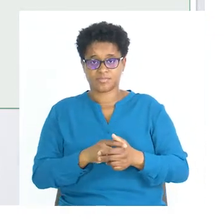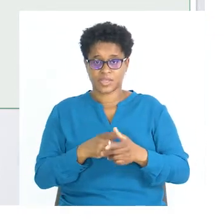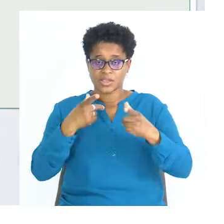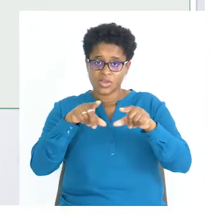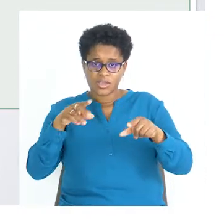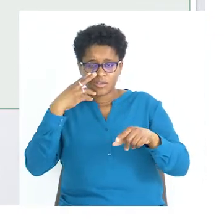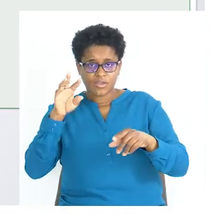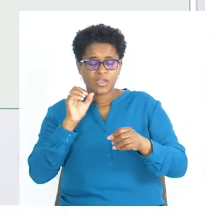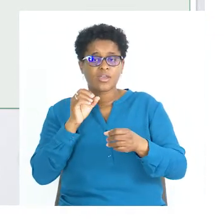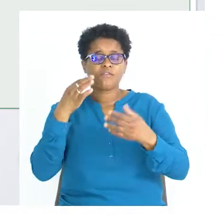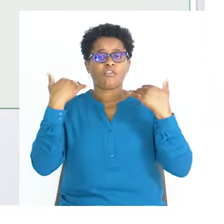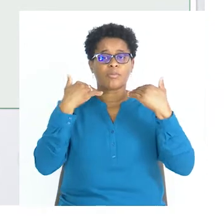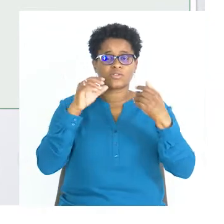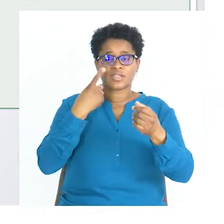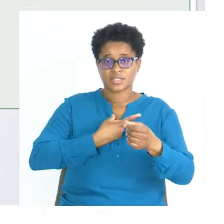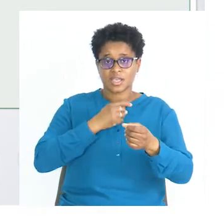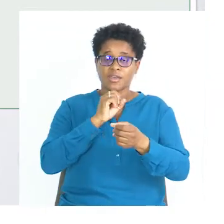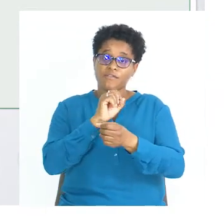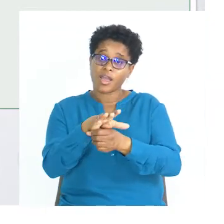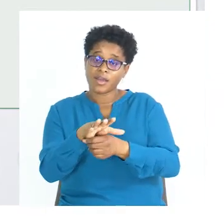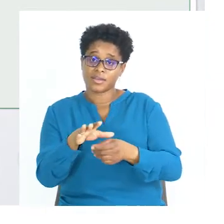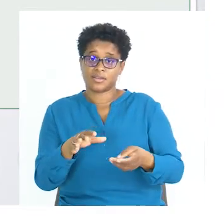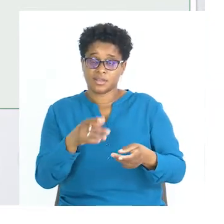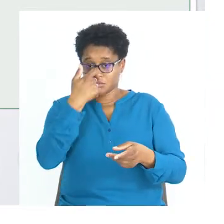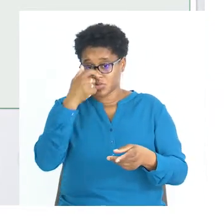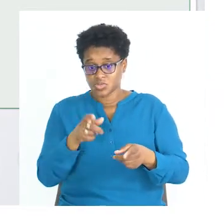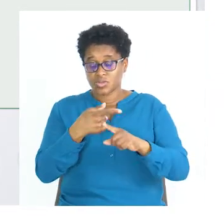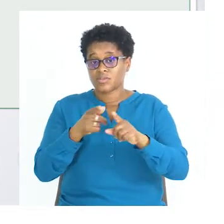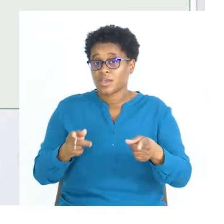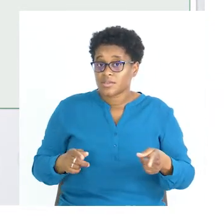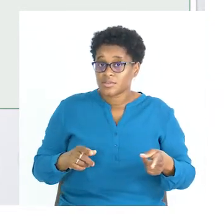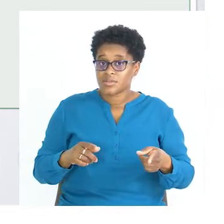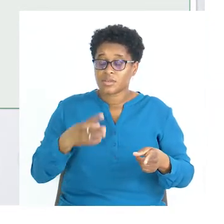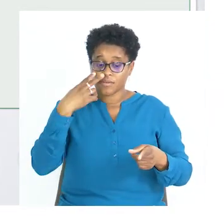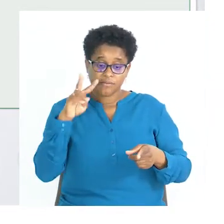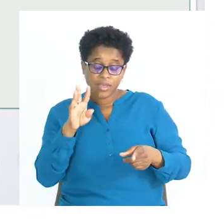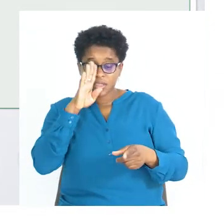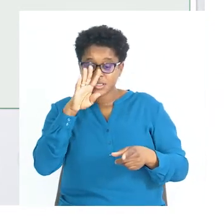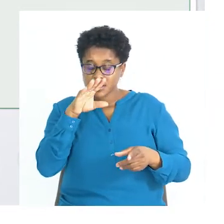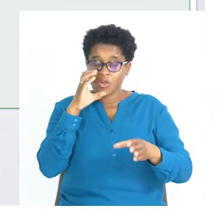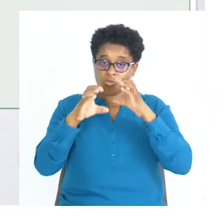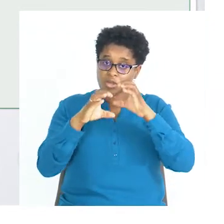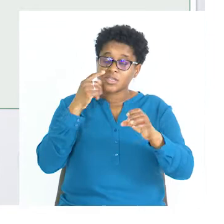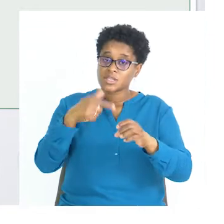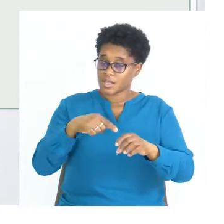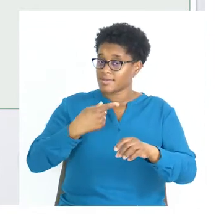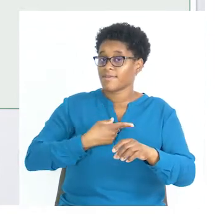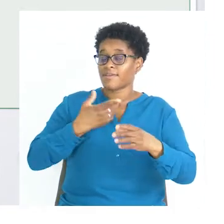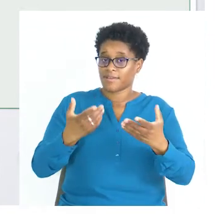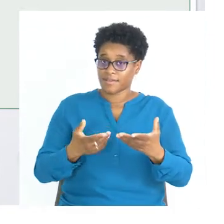sem ser a pessoa diferente. Testar, ok? Testar se a comunicação está